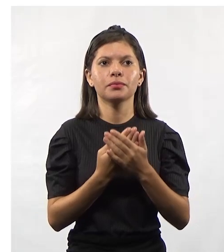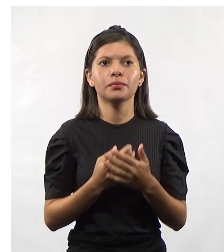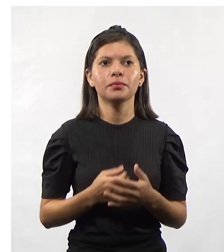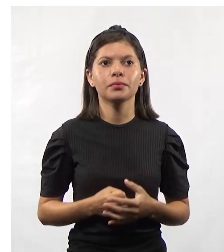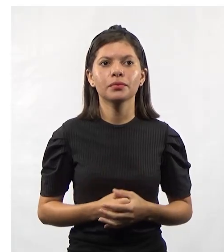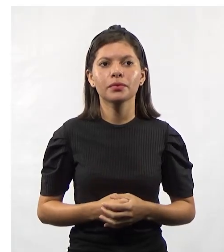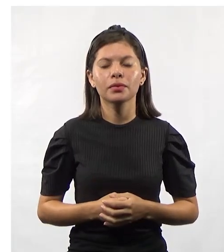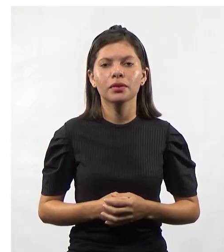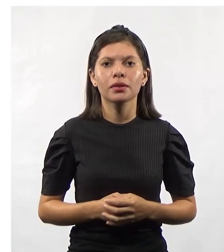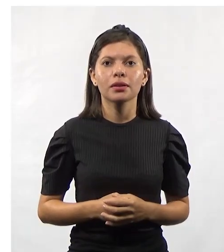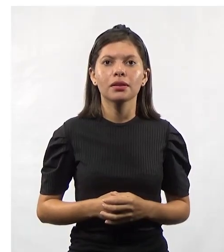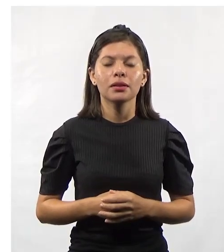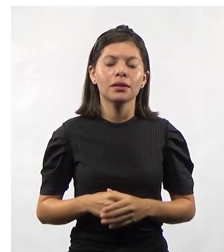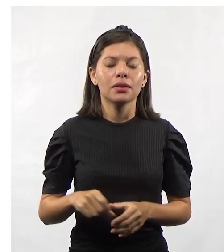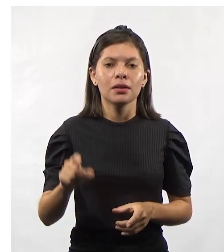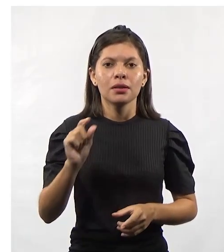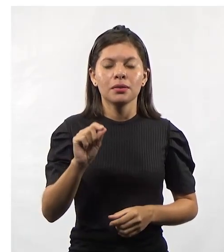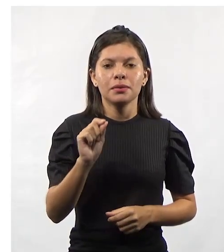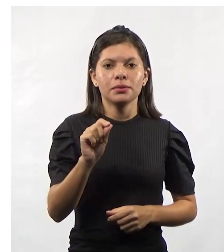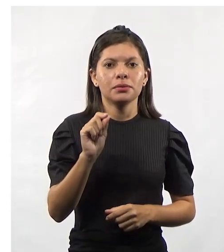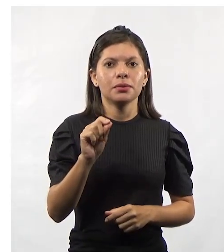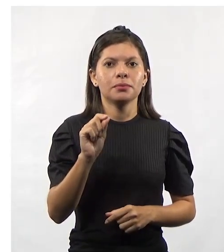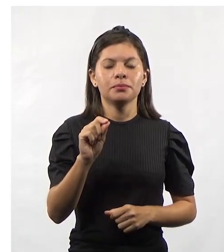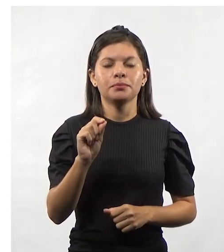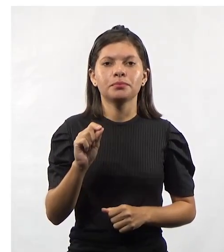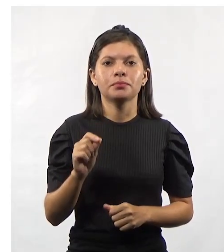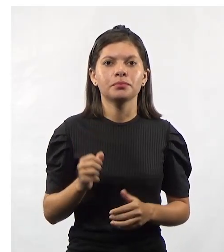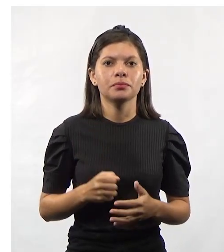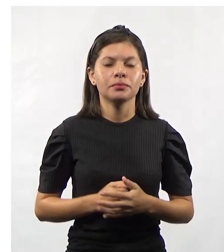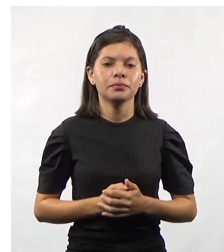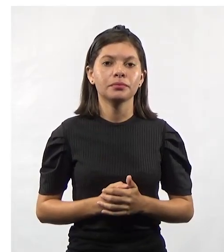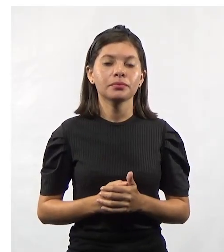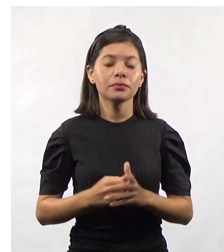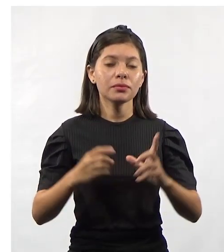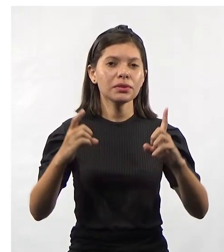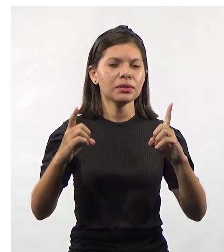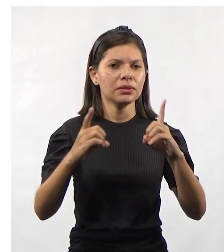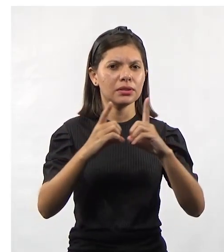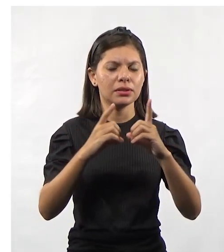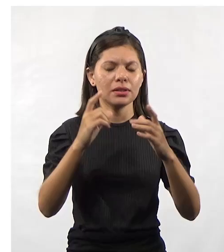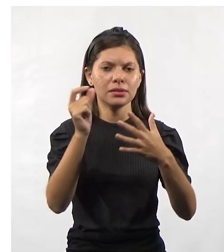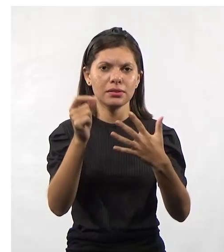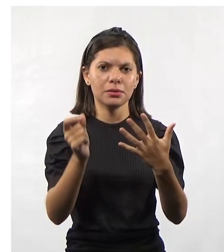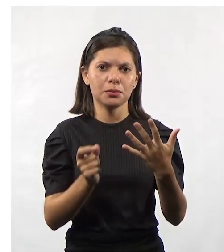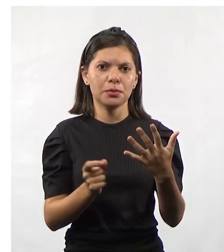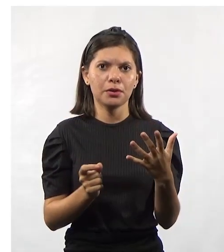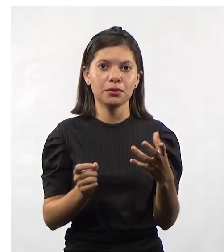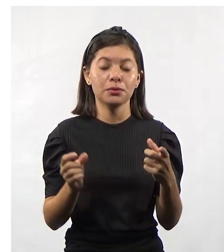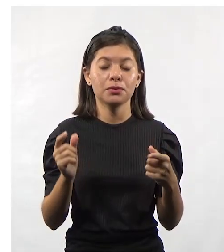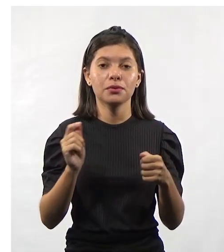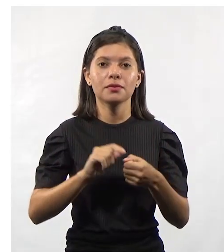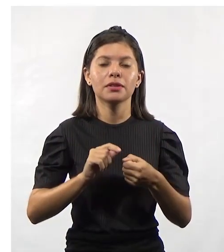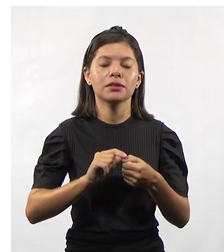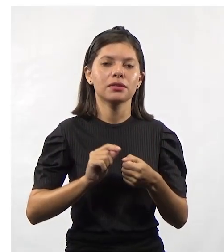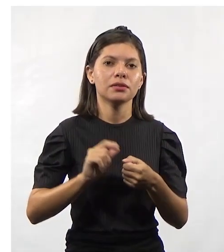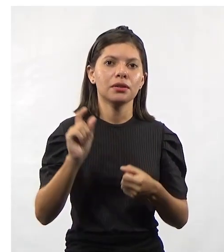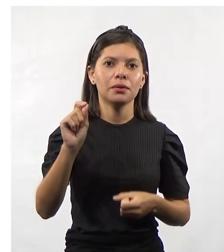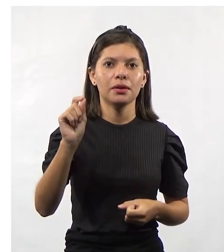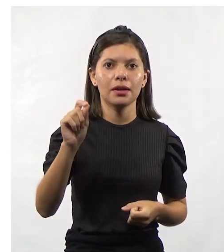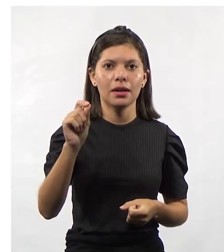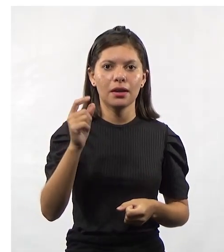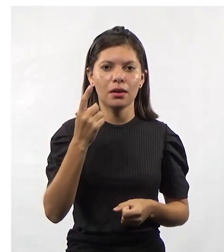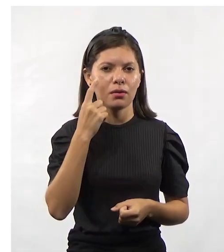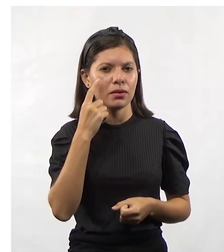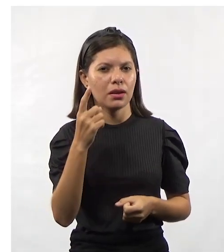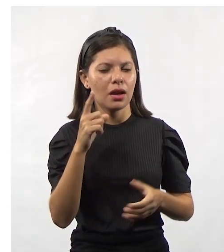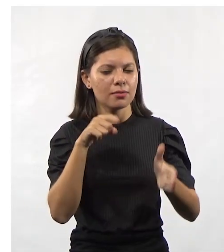escolar. E para isso, pessoal, para que a gente possa atender a esses aspectos aí, a gente tem